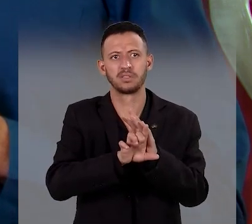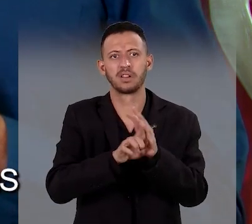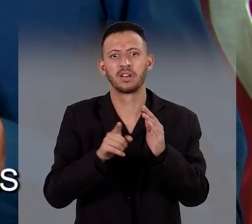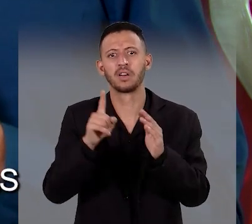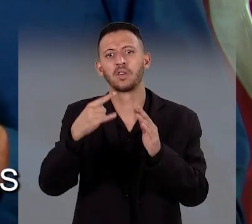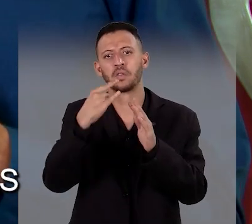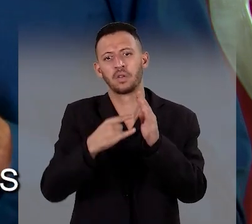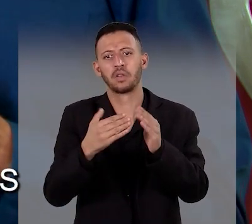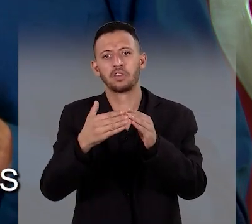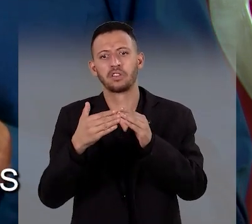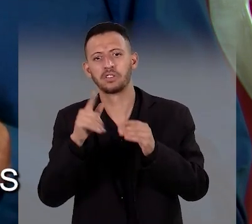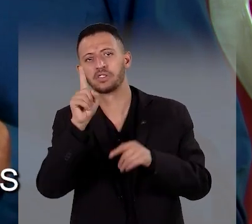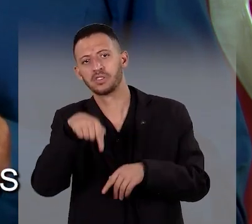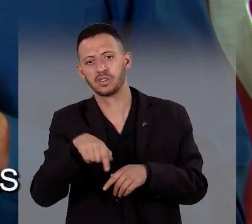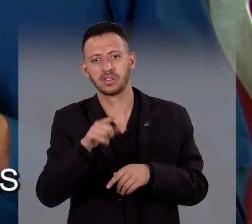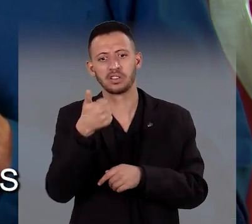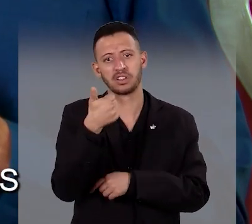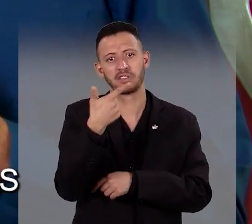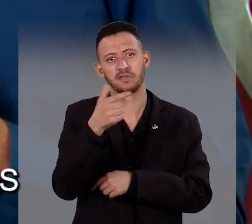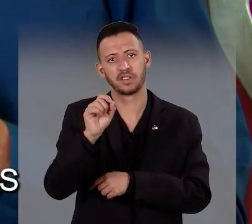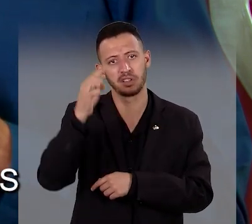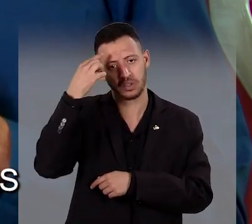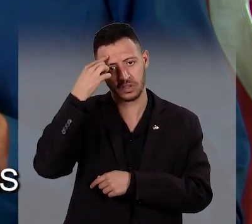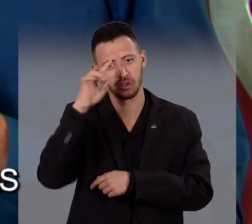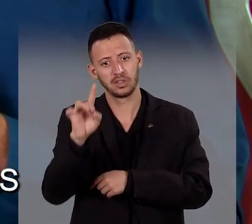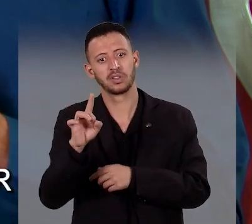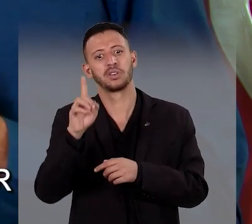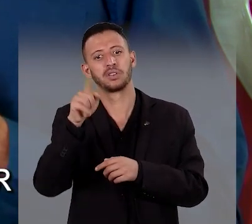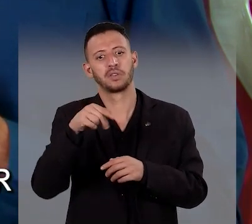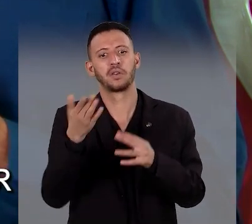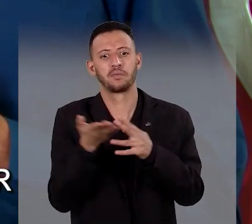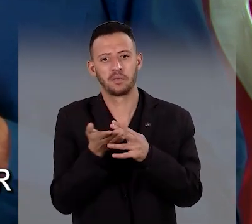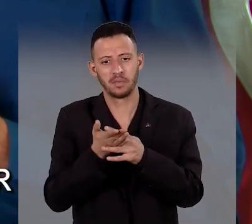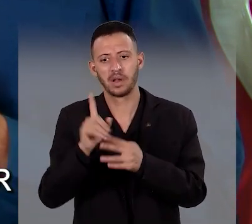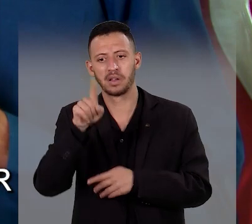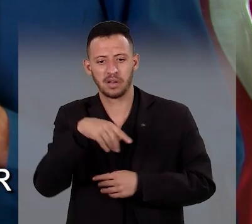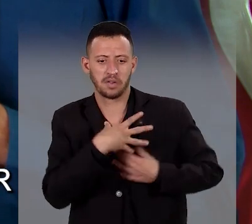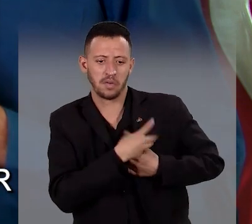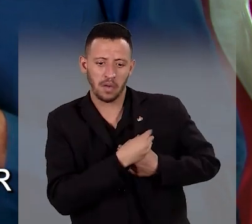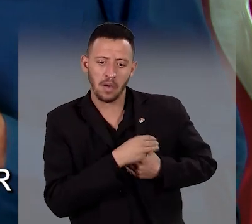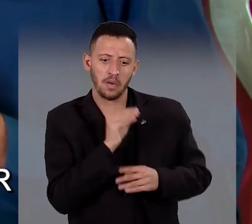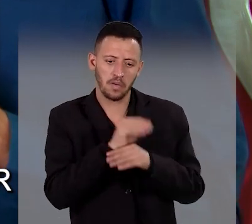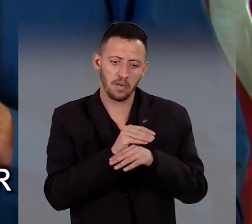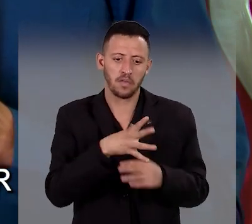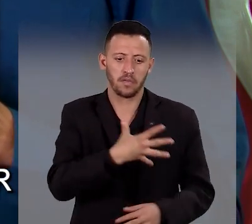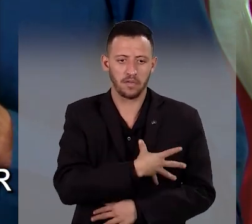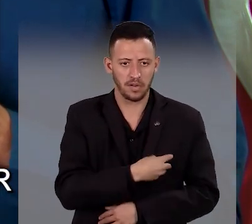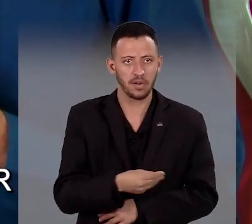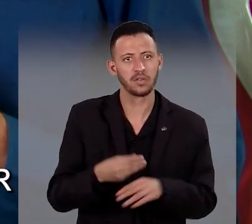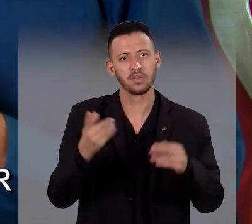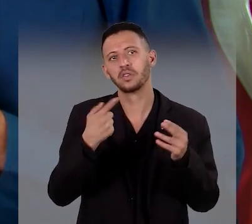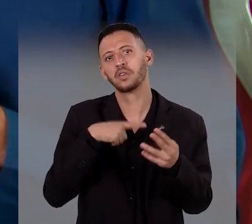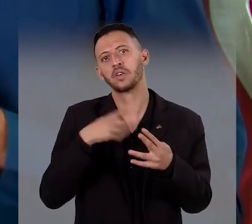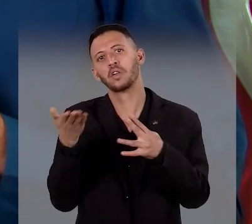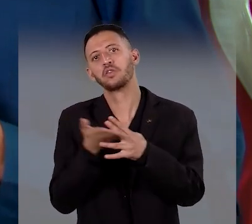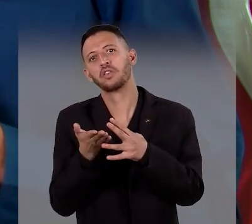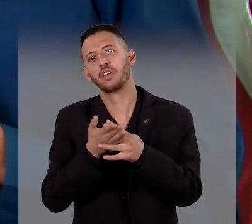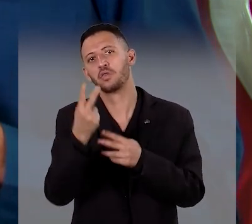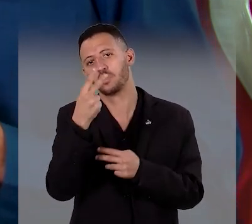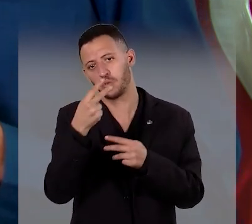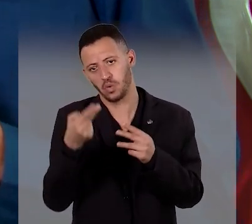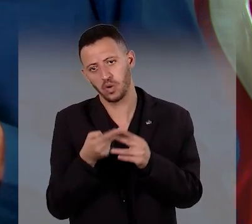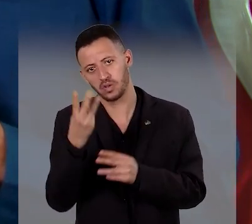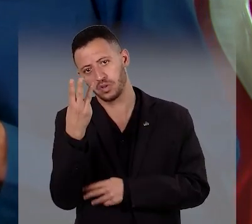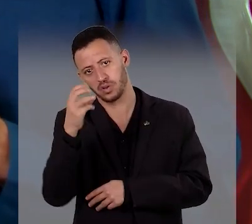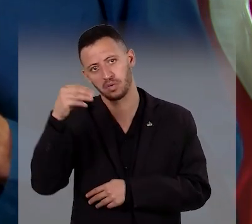eles, a licença maternidade de 120 dias e pausas durante o expediente para amamentar, que podem ser 2